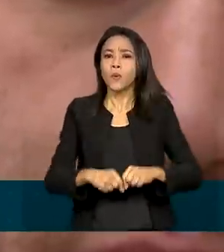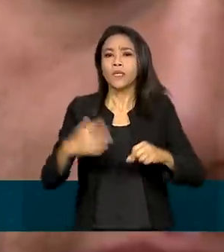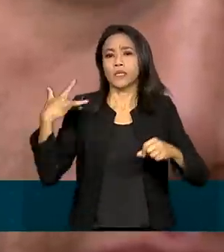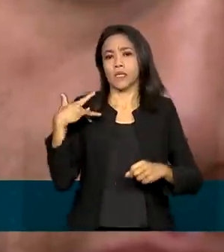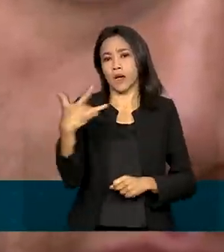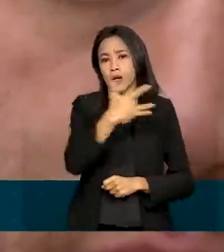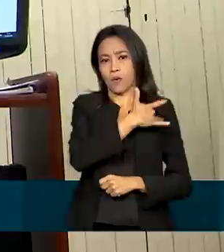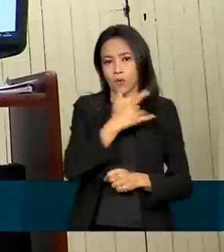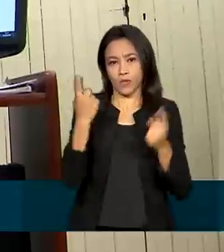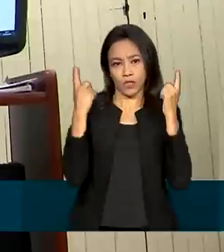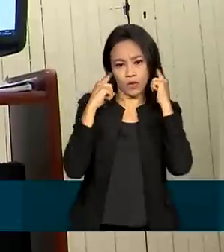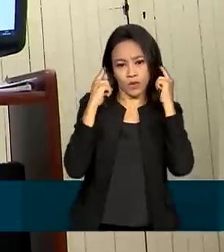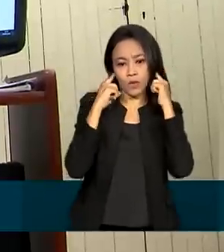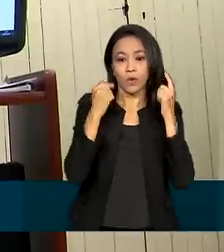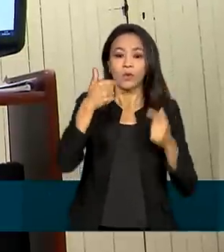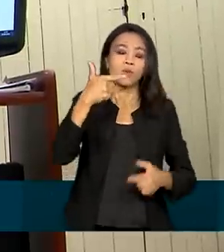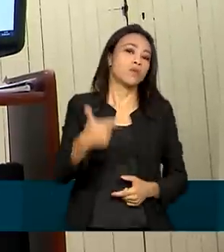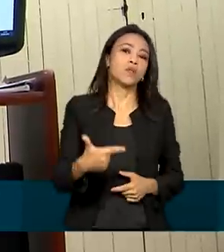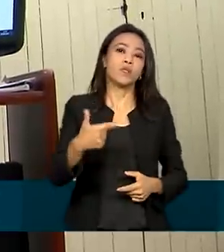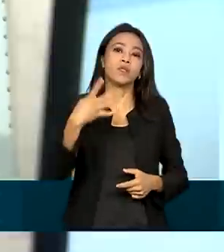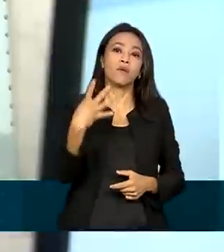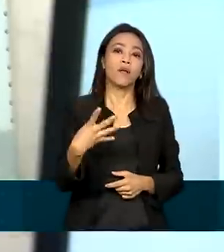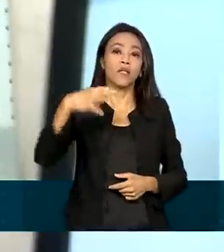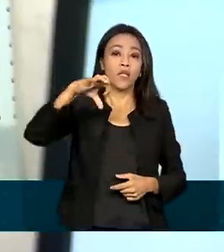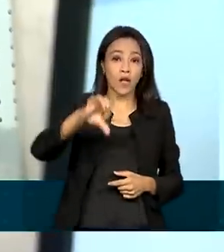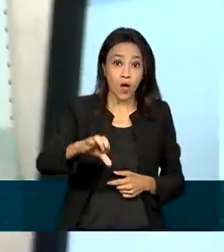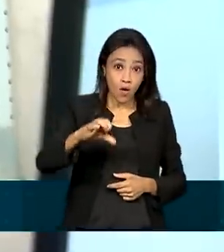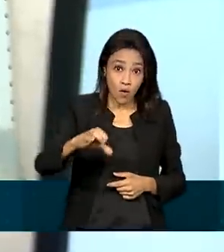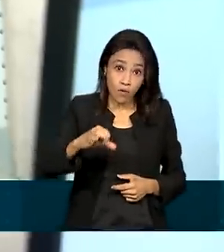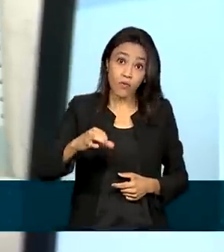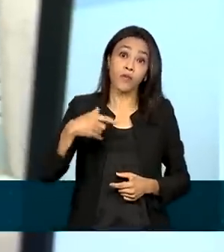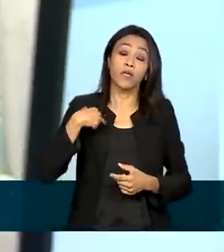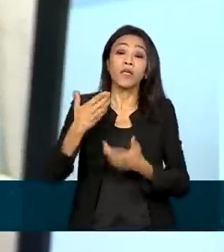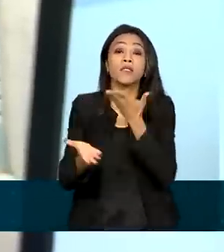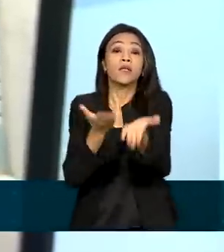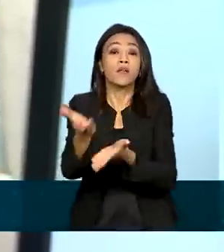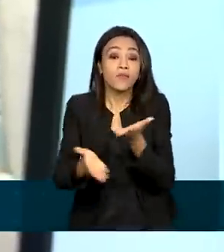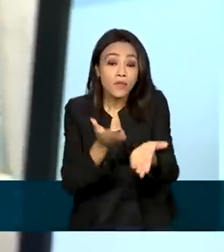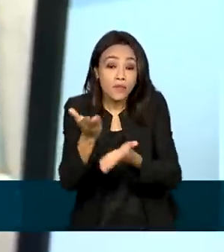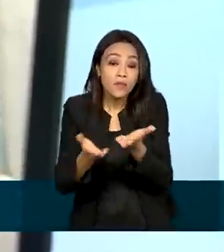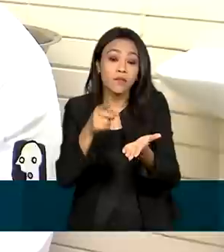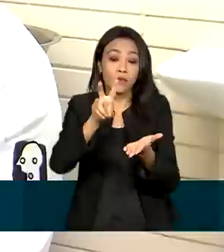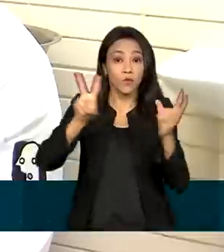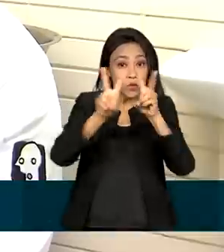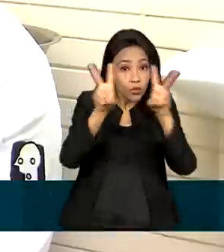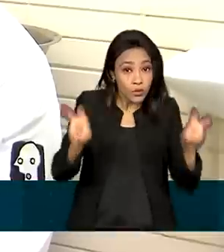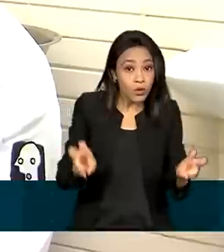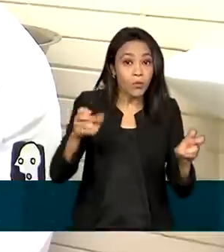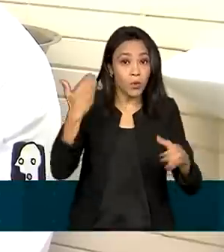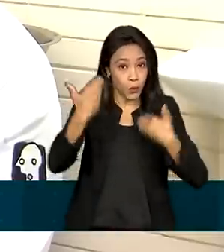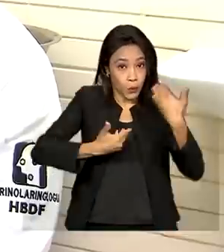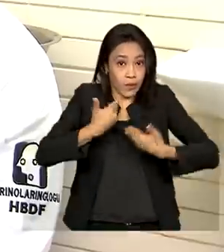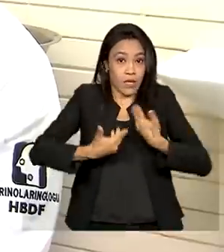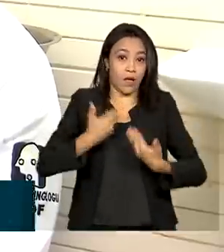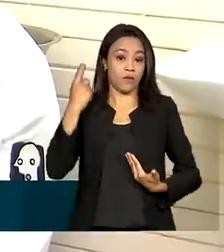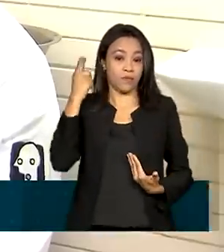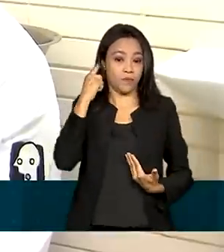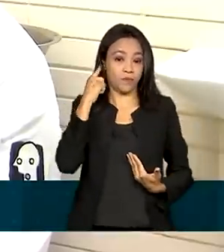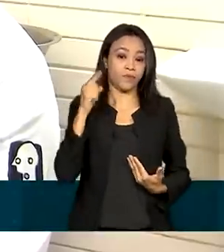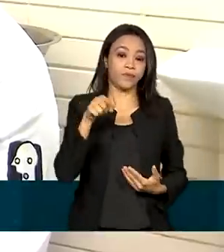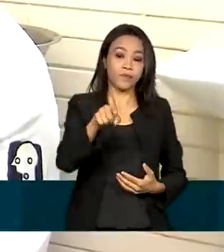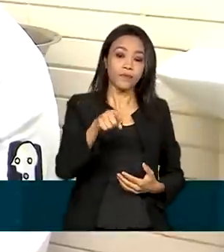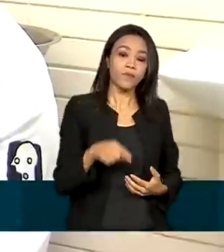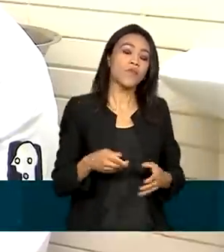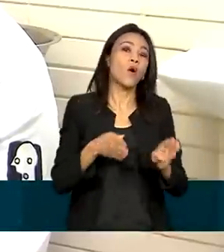são 249 serviços de reabilitação do aparelho auditivo de uma forma geral recomendamos